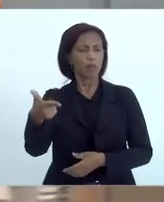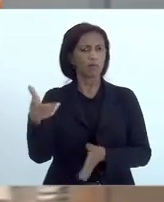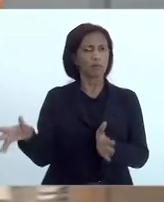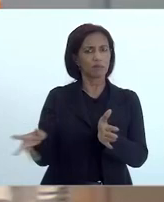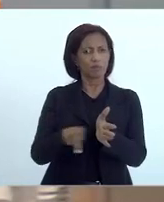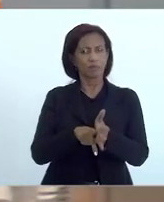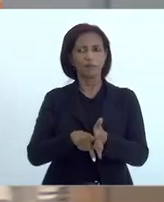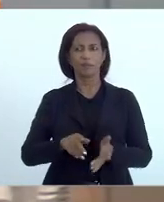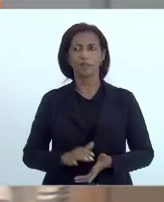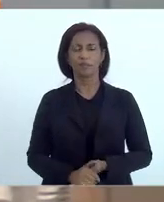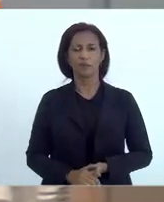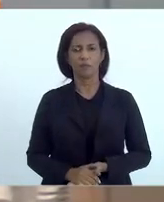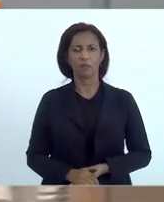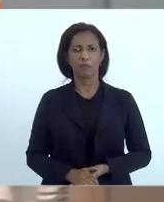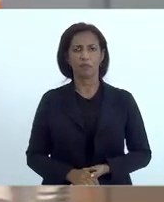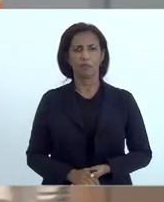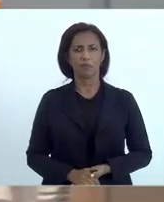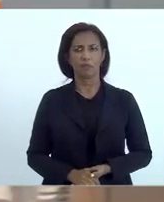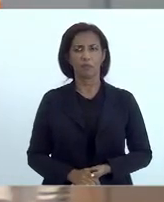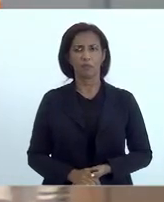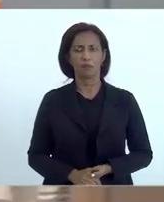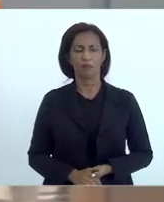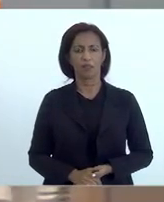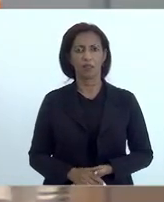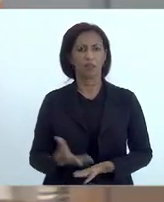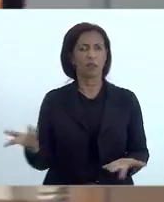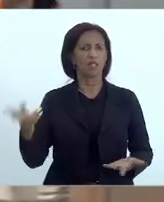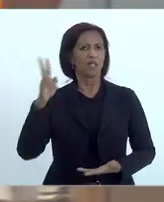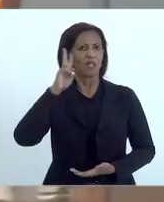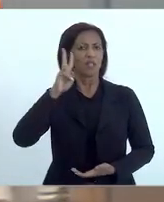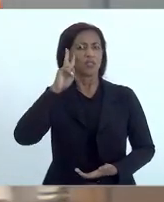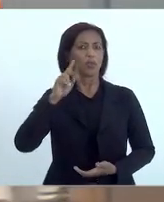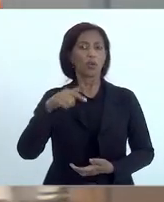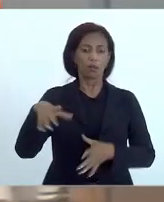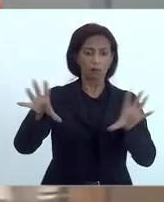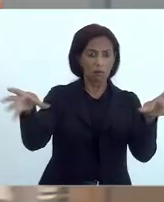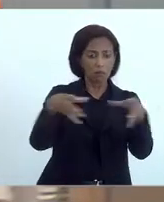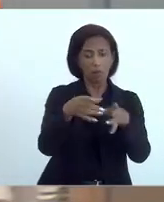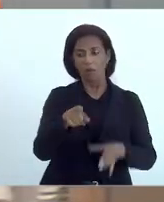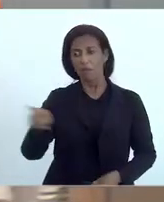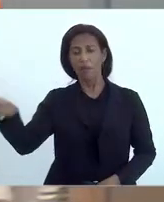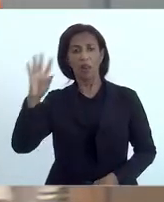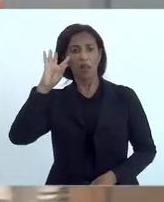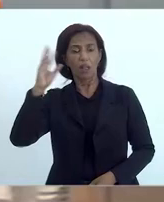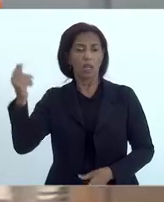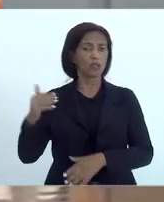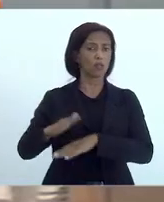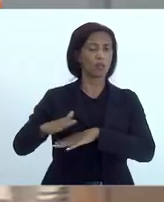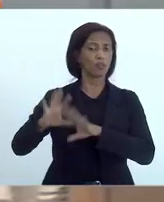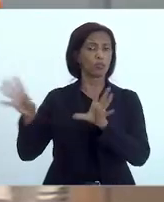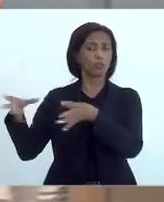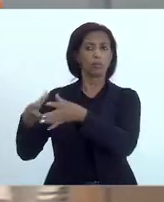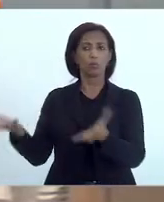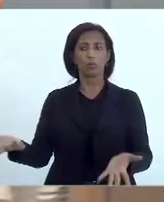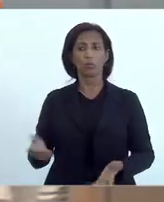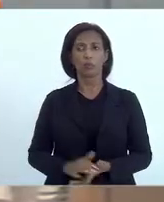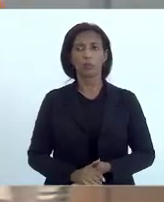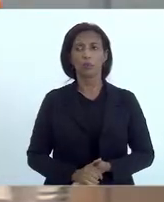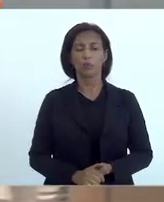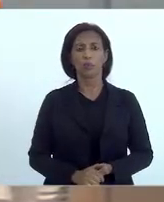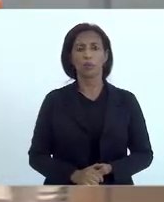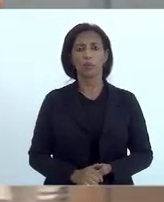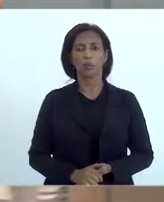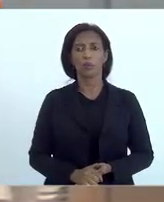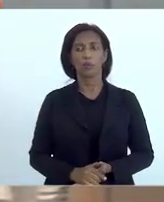transferência faz parte que história é essa Thomas história todo mundo vai lá no gabinete do relato exata que ele vai resolver tudo olha